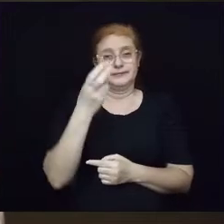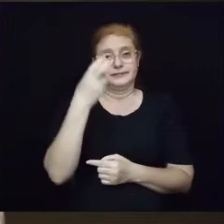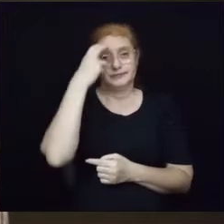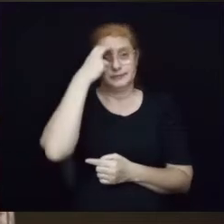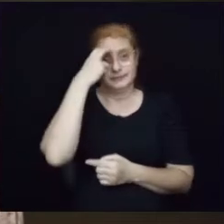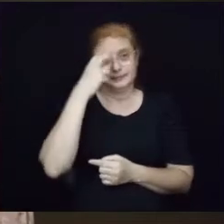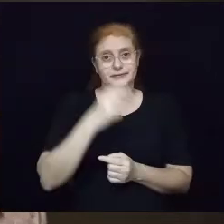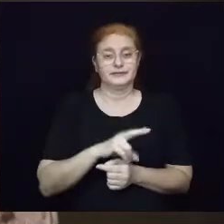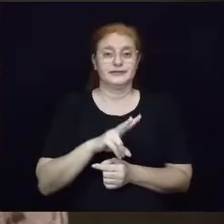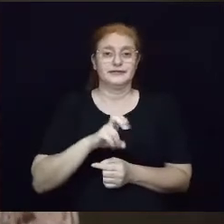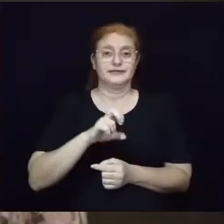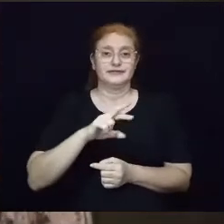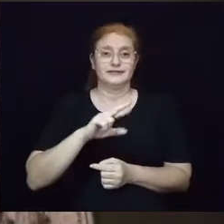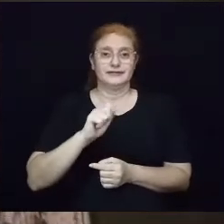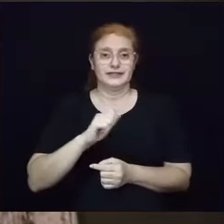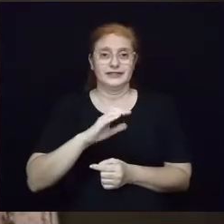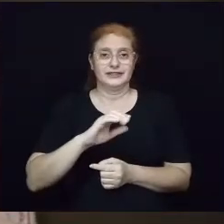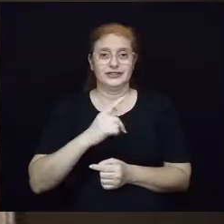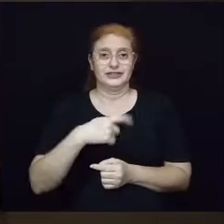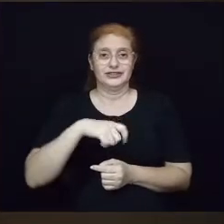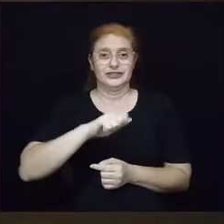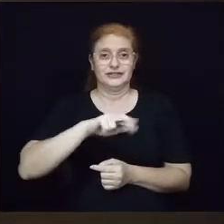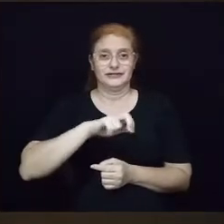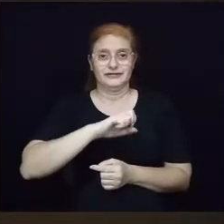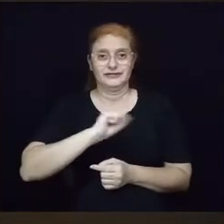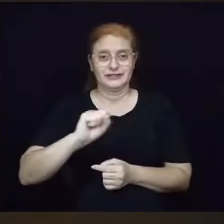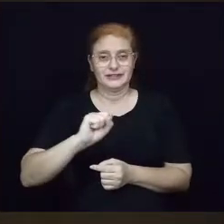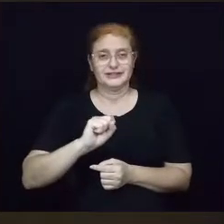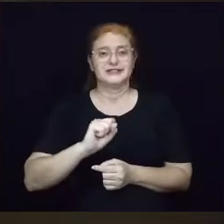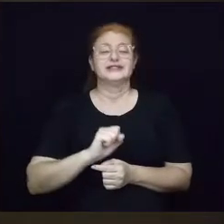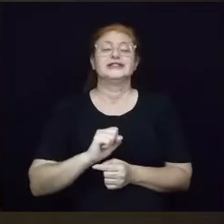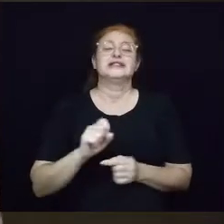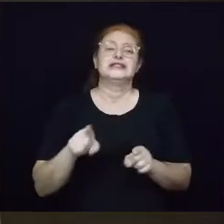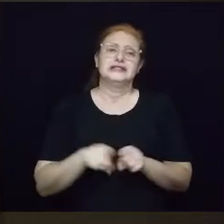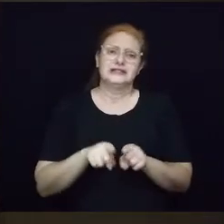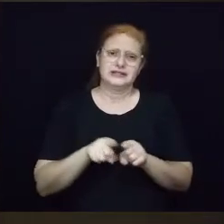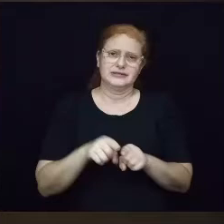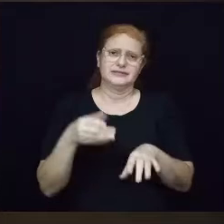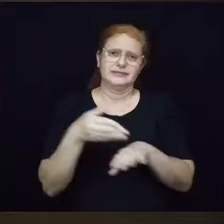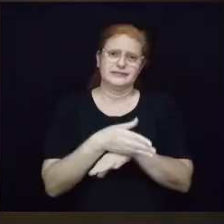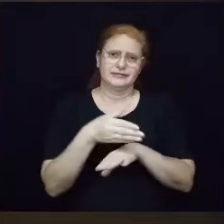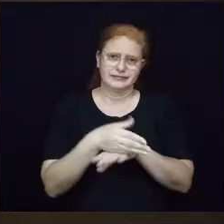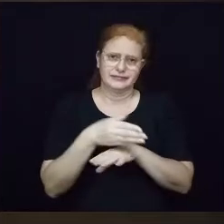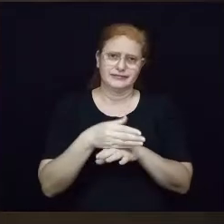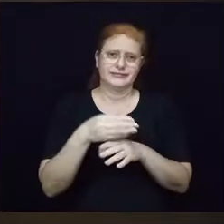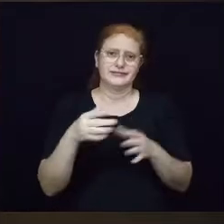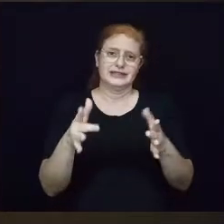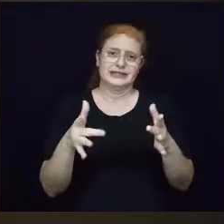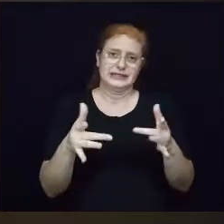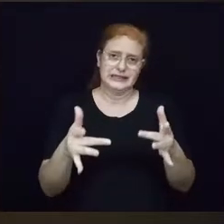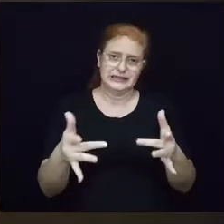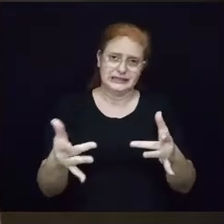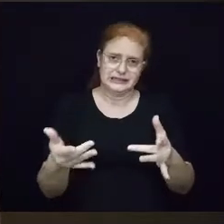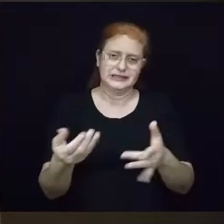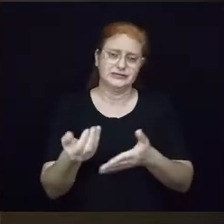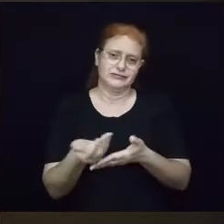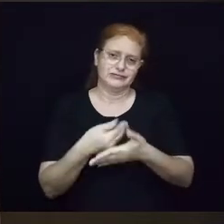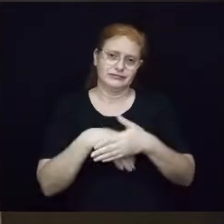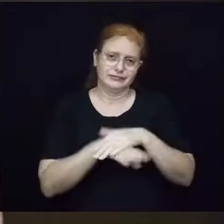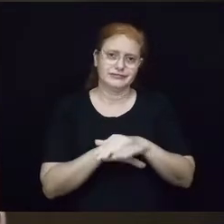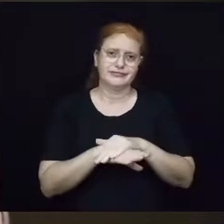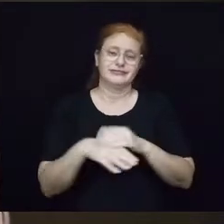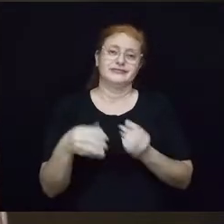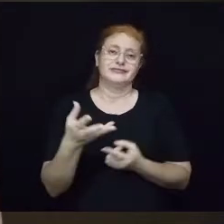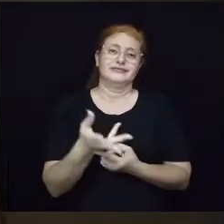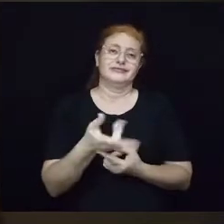cultural da Fundação Vera Chaves Barcelos e membro do Comitê de Curadoria e Acervo do Museu de Arte Contemporânea do Rio